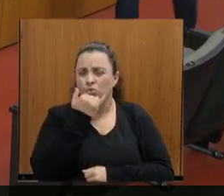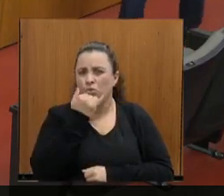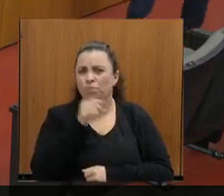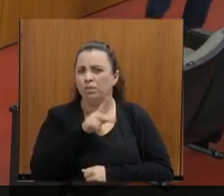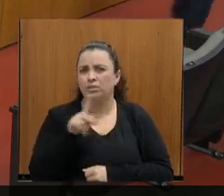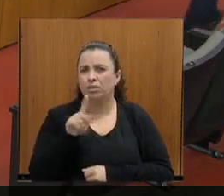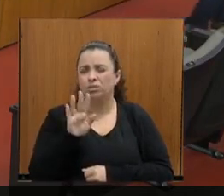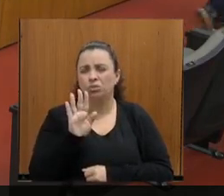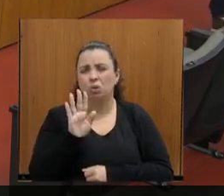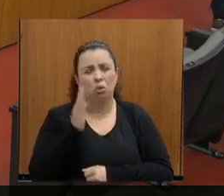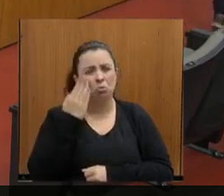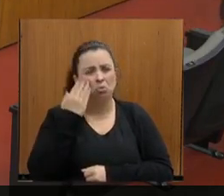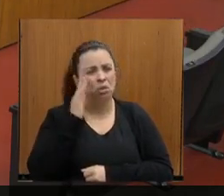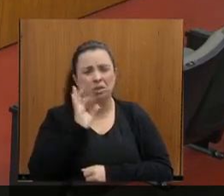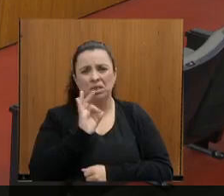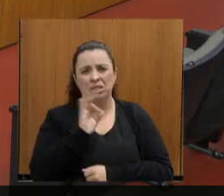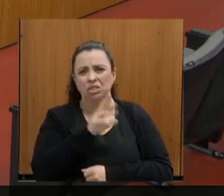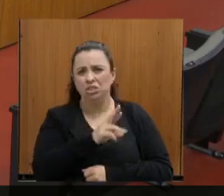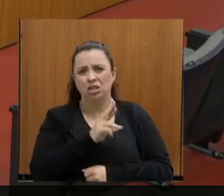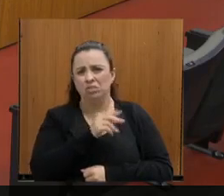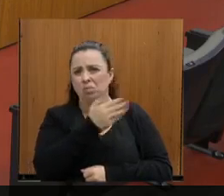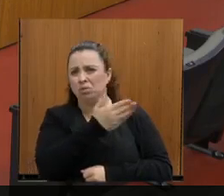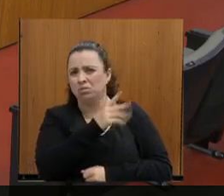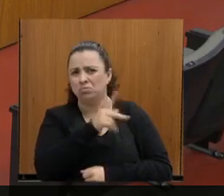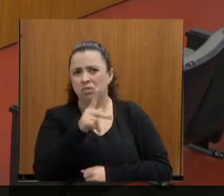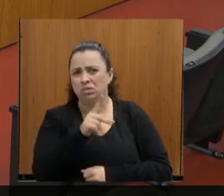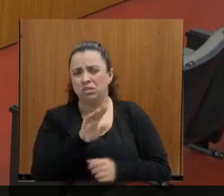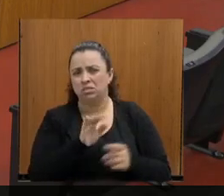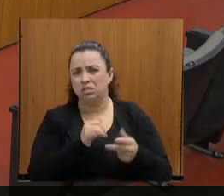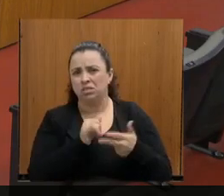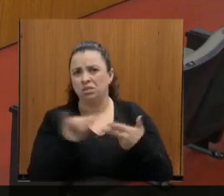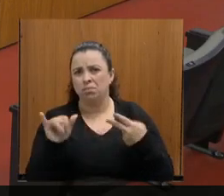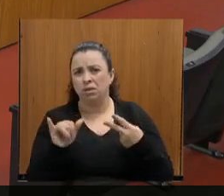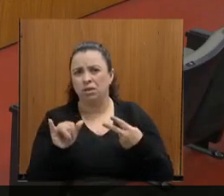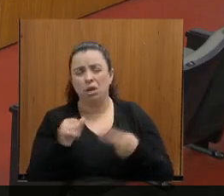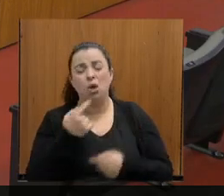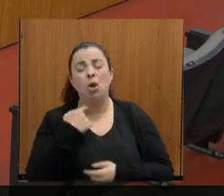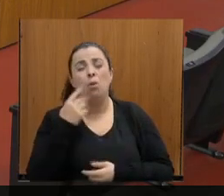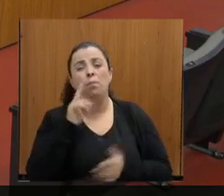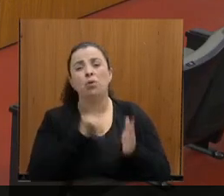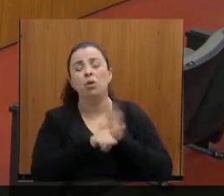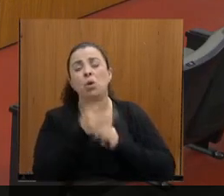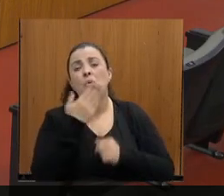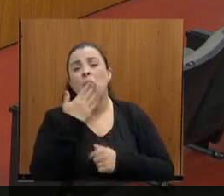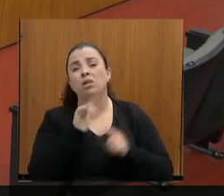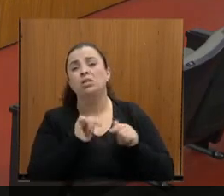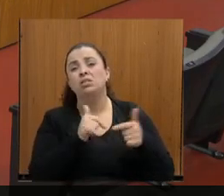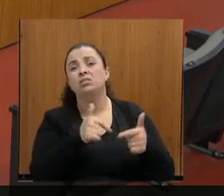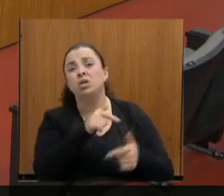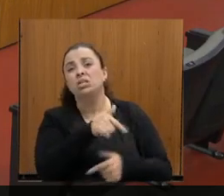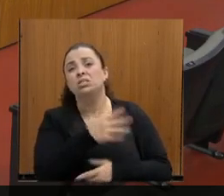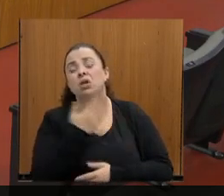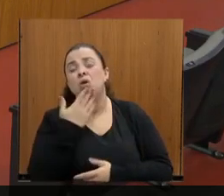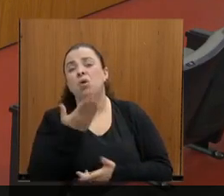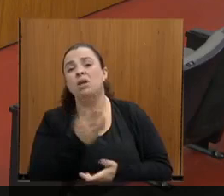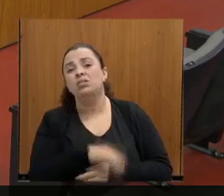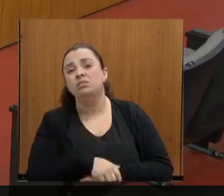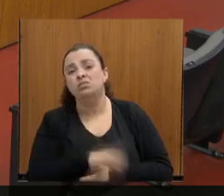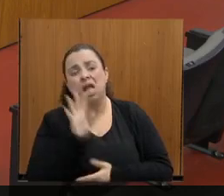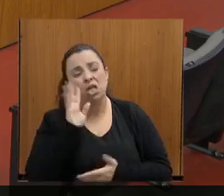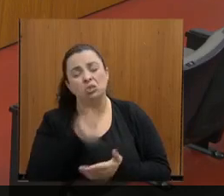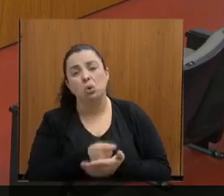eu não eu não entendi a resposta do presidente da Cemig eu perguntei que providências foram tomadas Oi